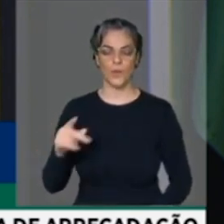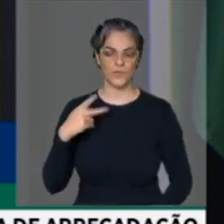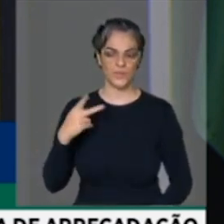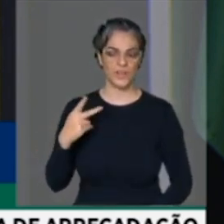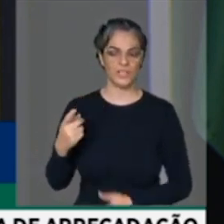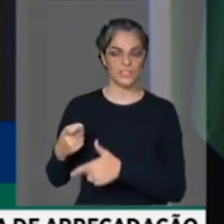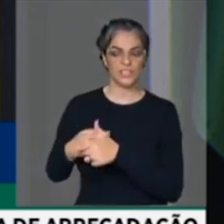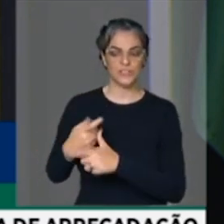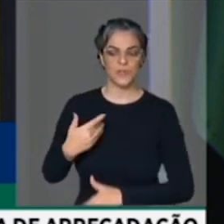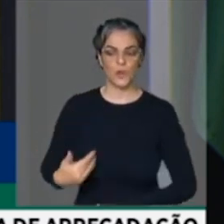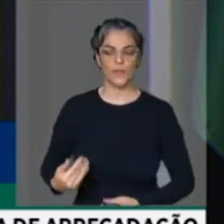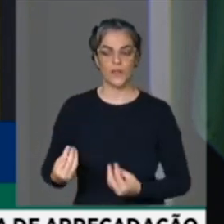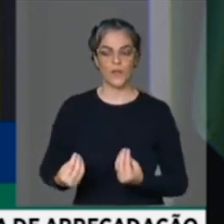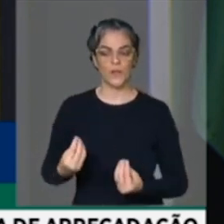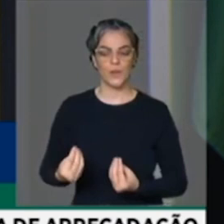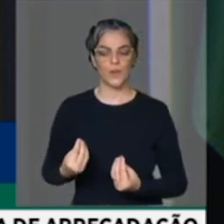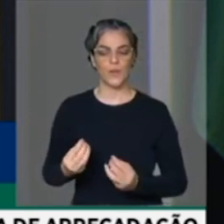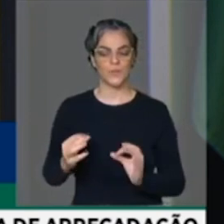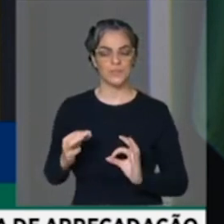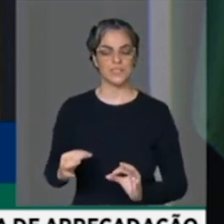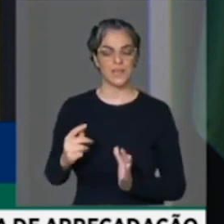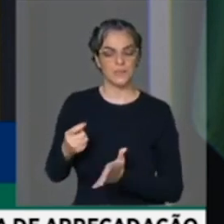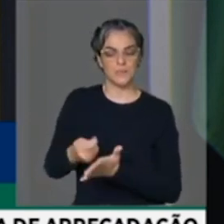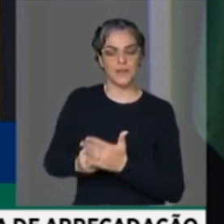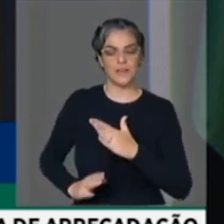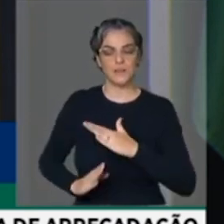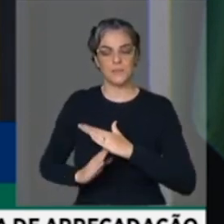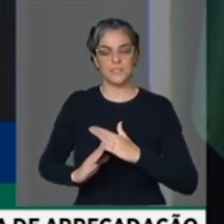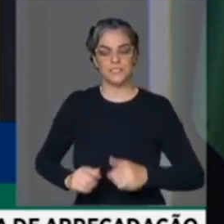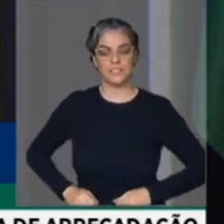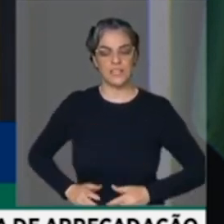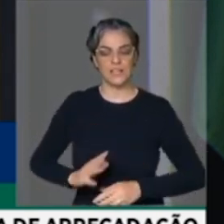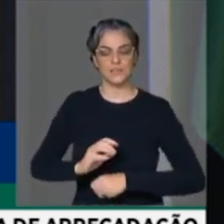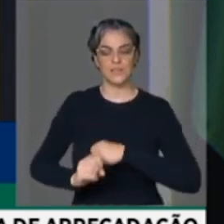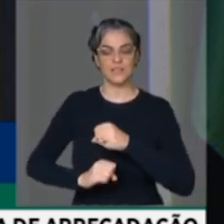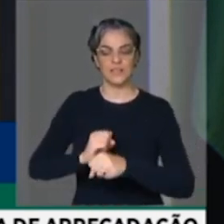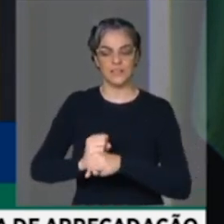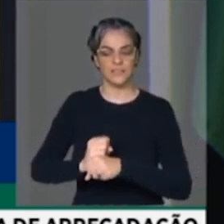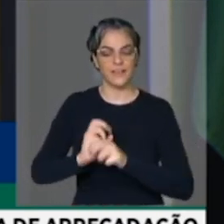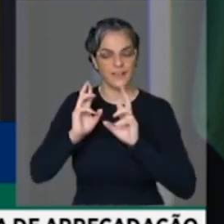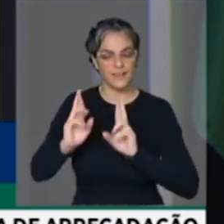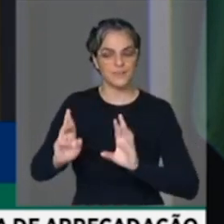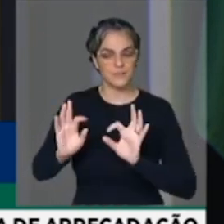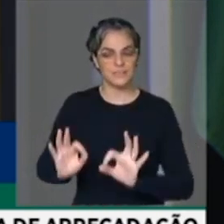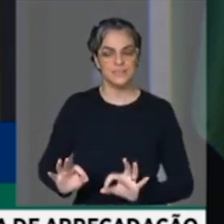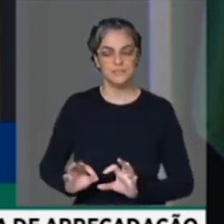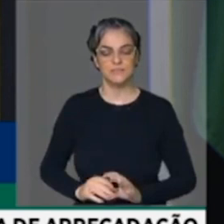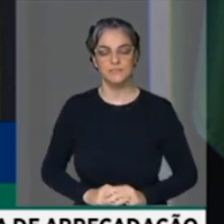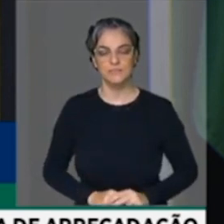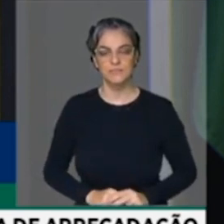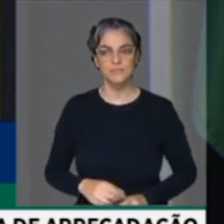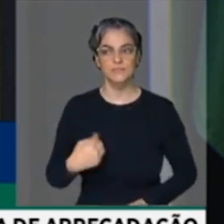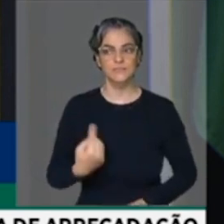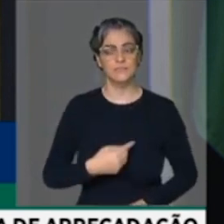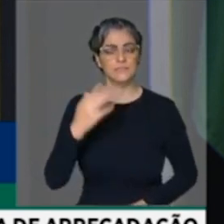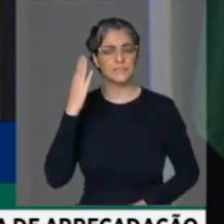da situação e do cumprimento do teto de gastos para o ano que vem. A gente sabe que um dos principais problemas que a gente vai ter, que a